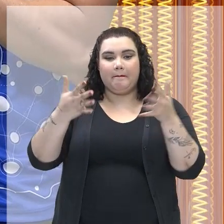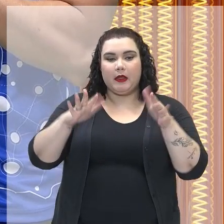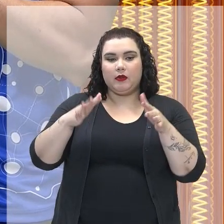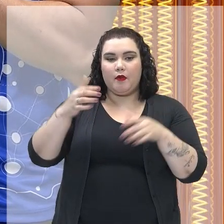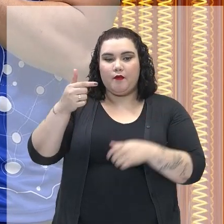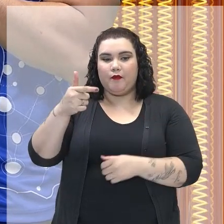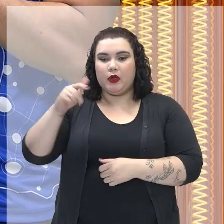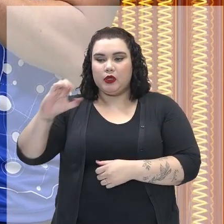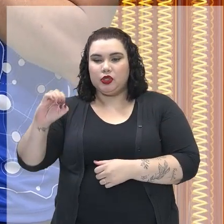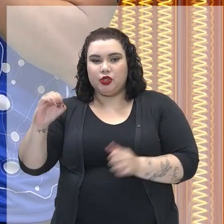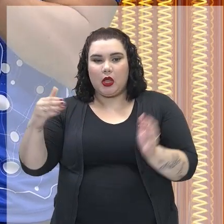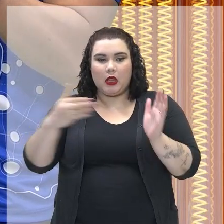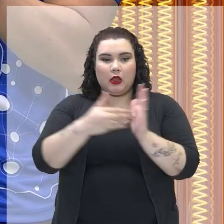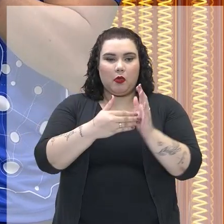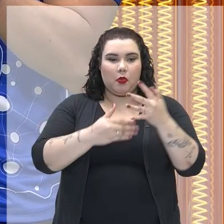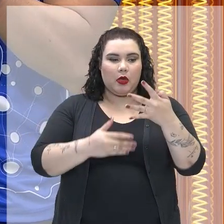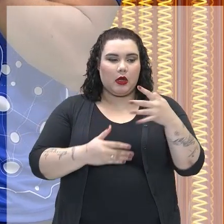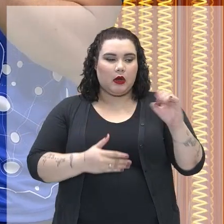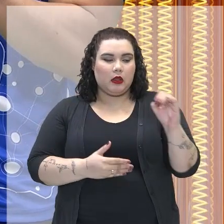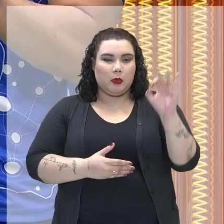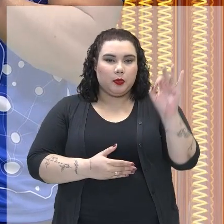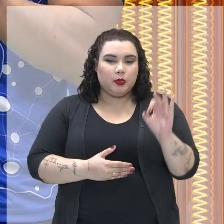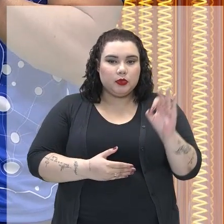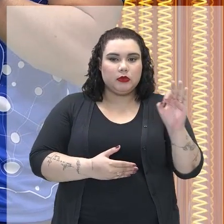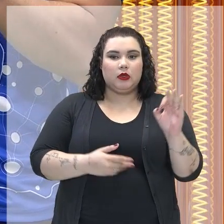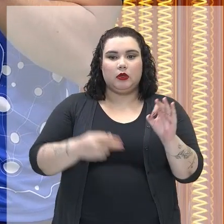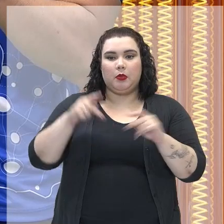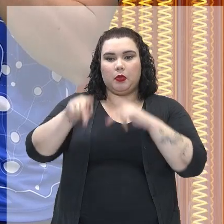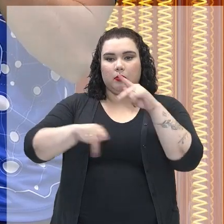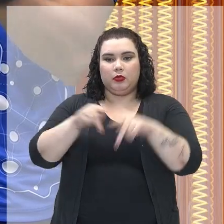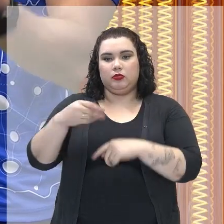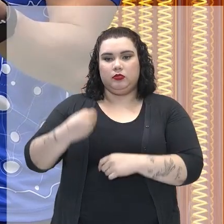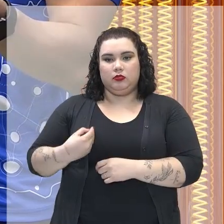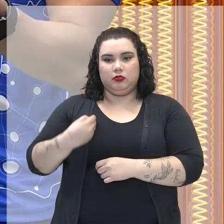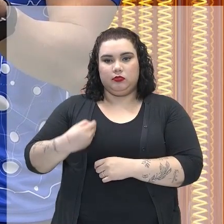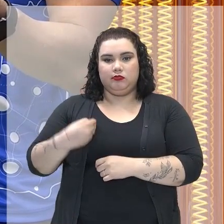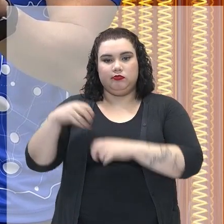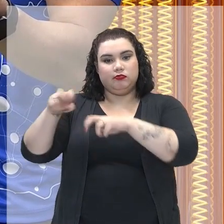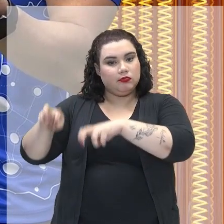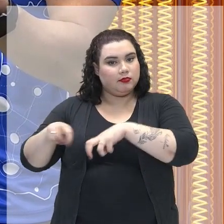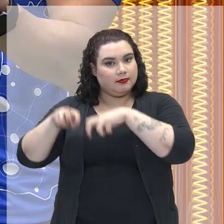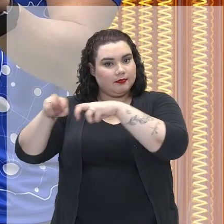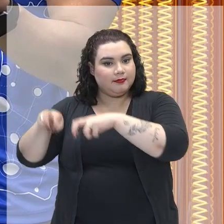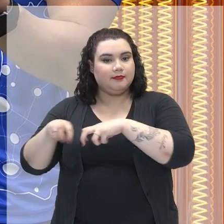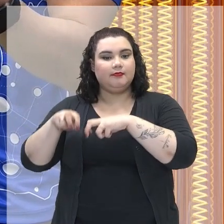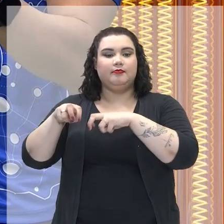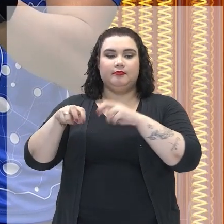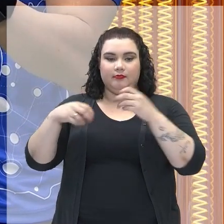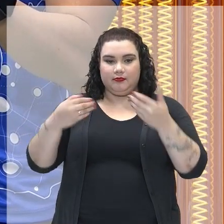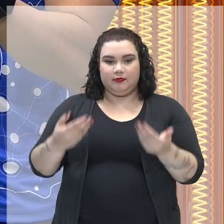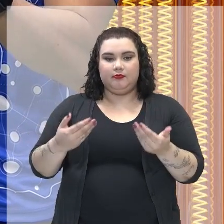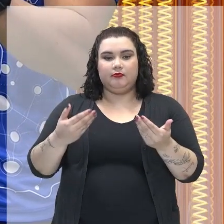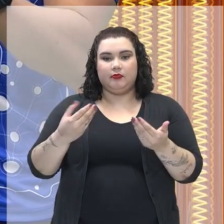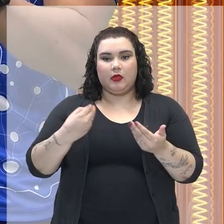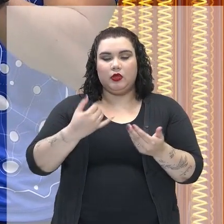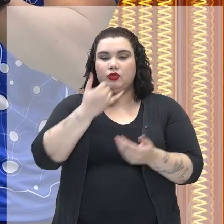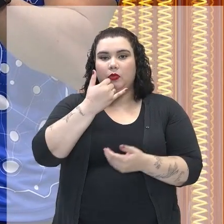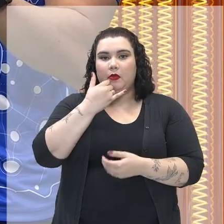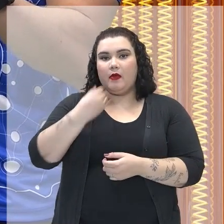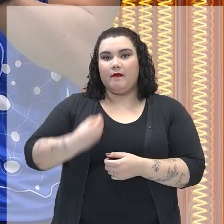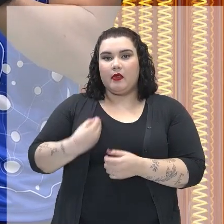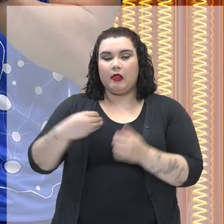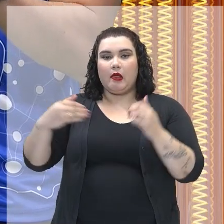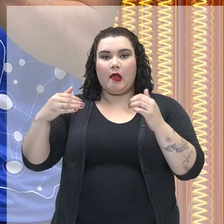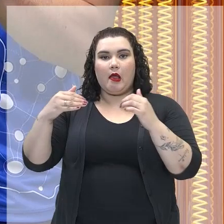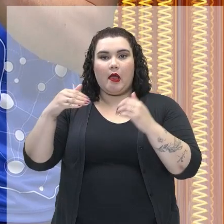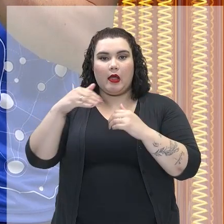a 40% da população vivendo em áreas rurais. Ou seja, vivendo em áreas